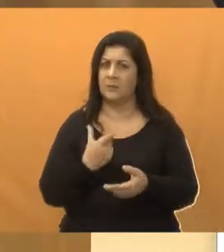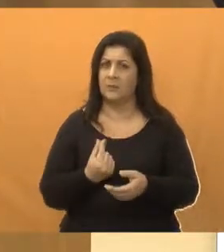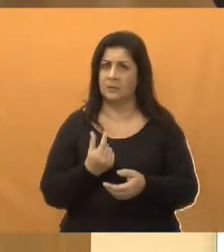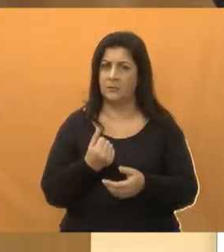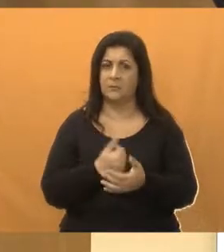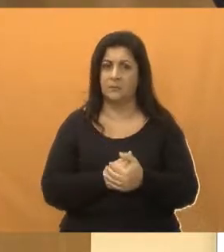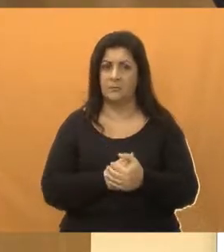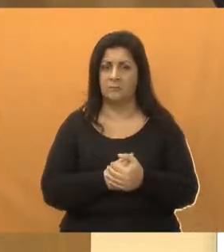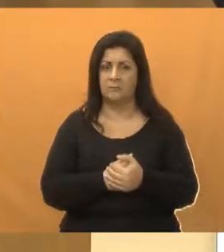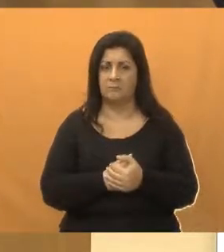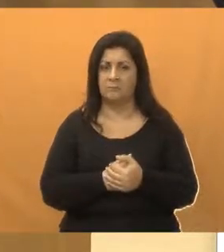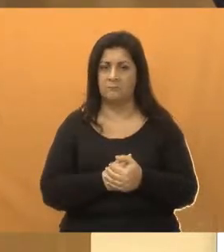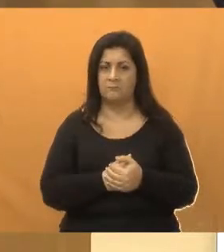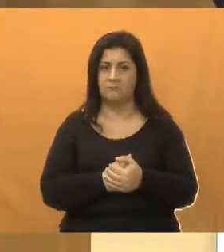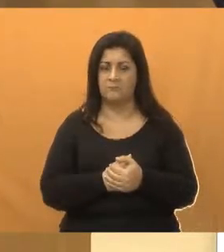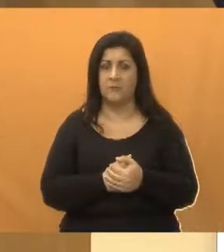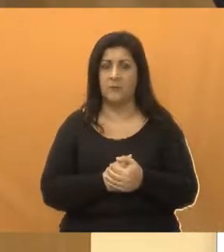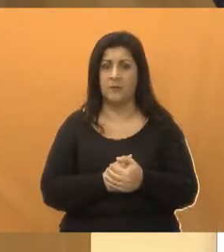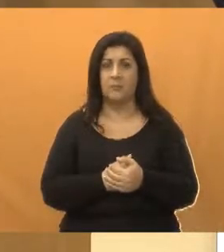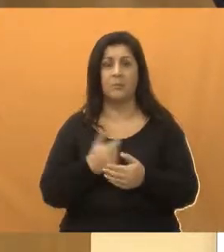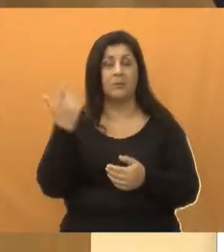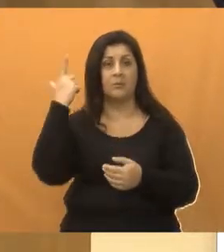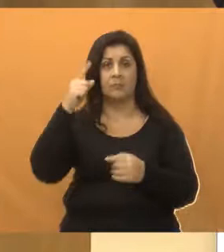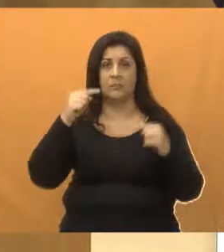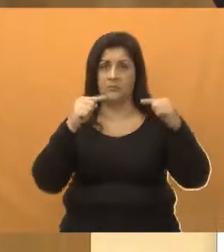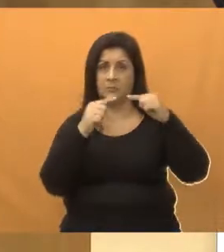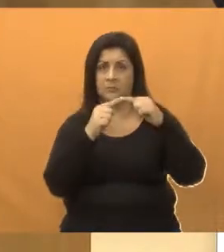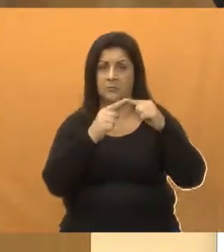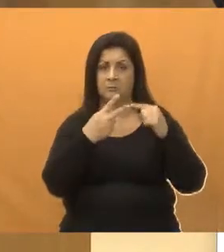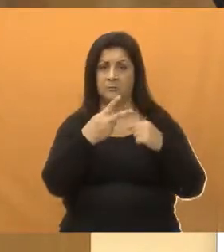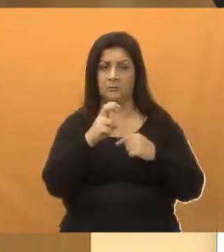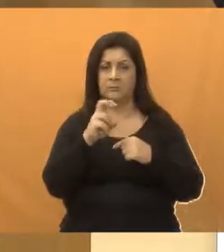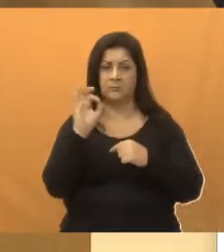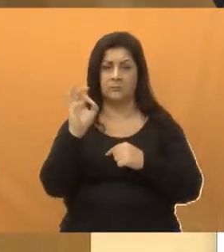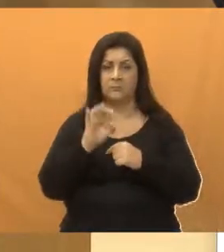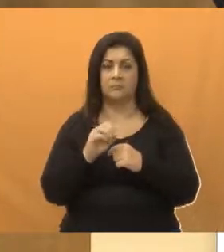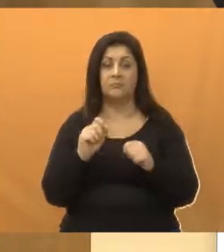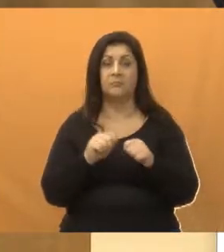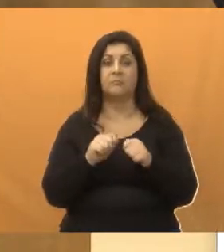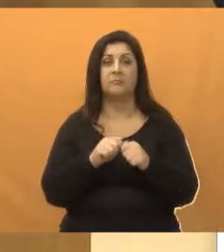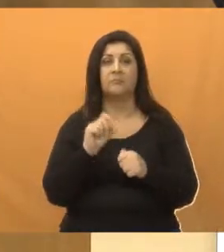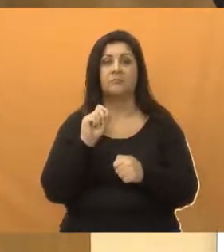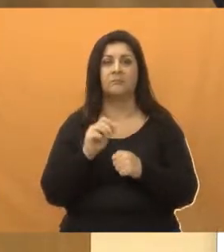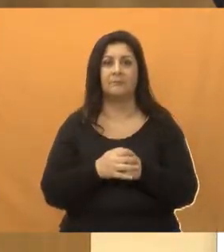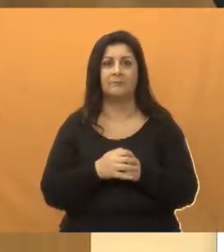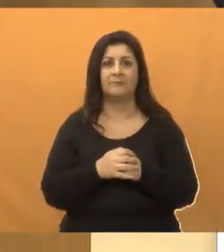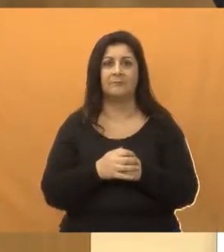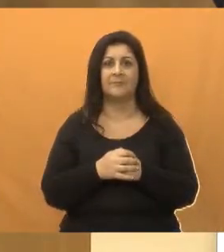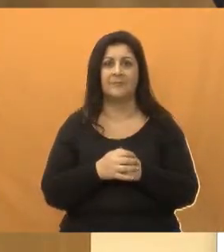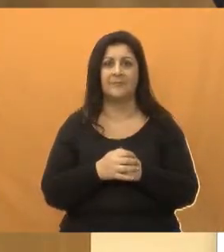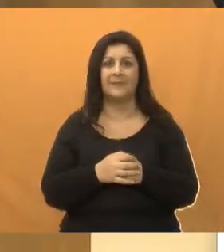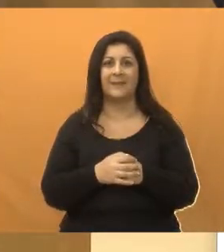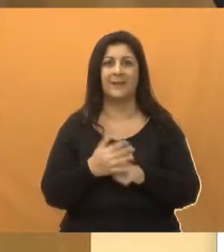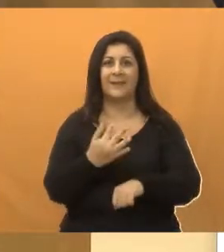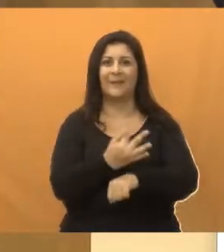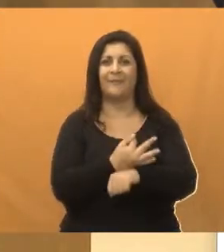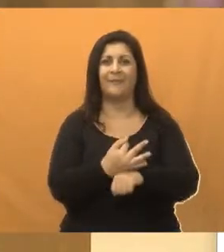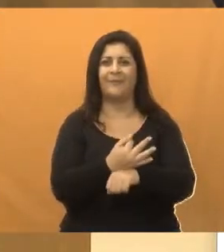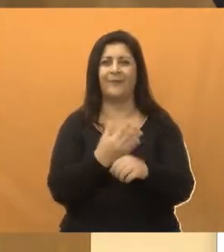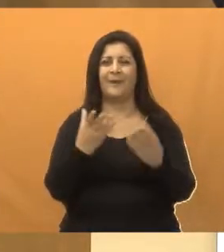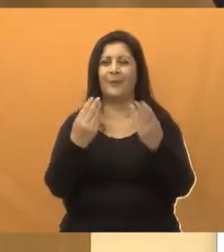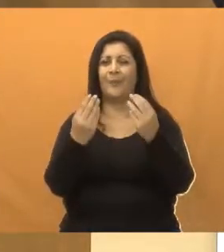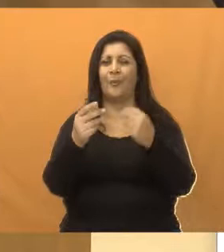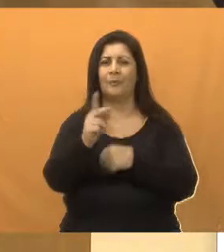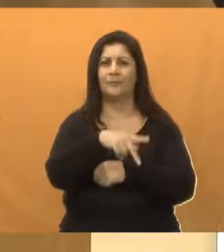ano, inclusive, aí, Luiz Flávio, para cumprir a meta dos 25%, o que fizeram? Deram licença-prêmio aí para um monte de professor,